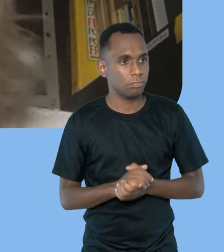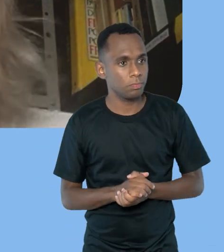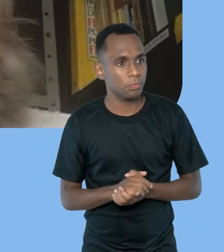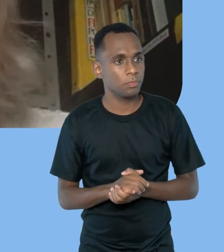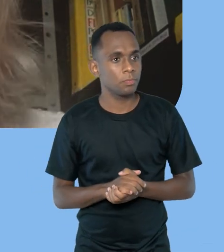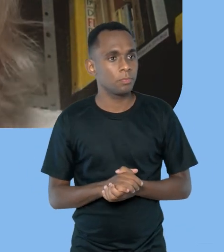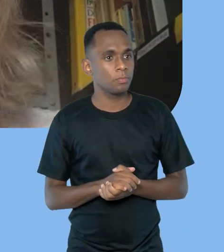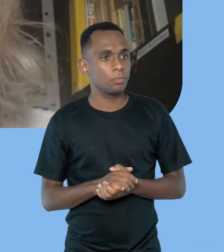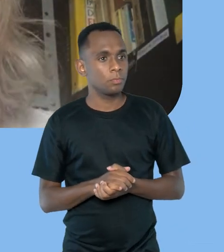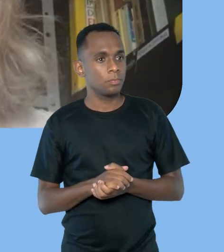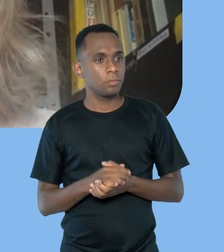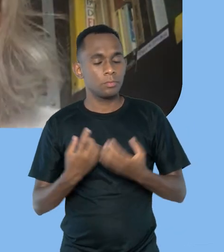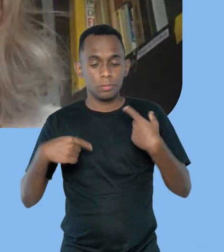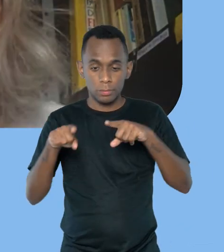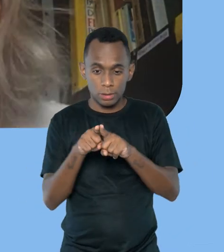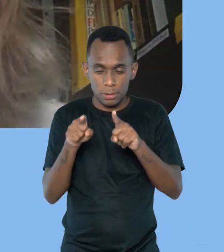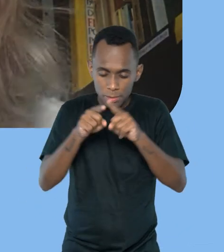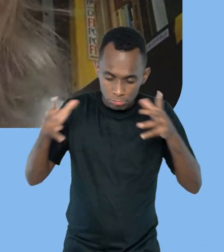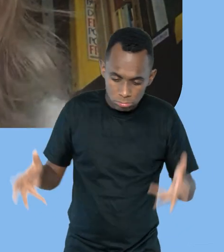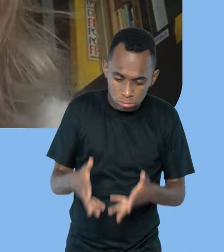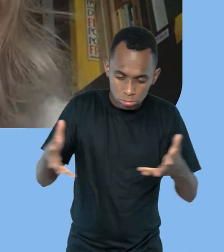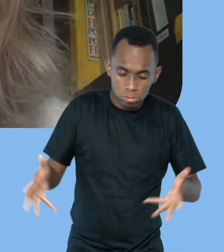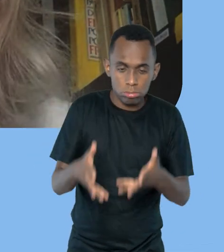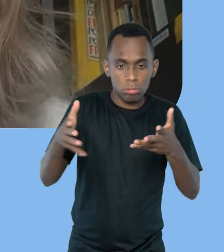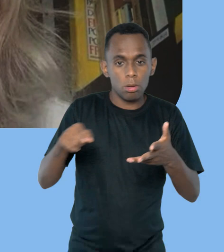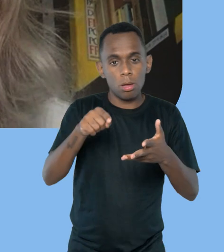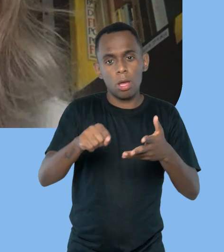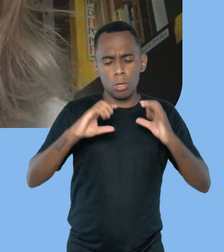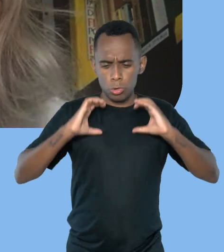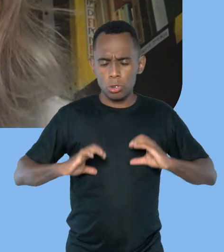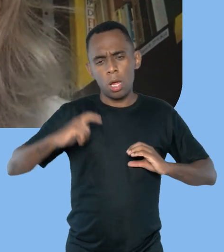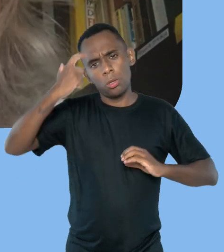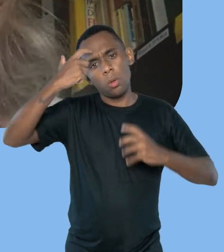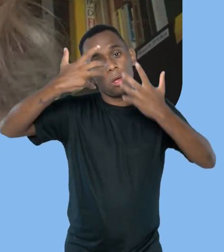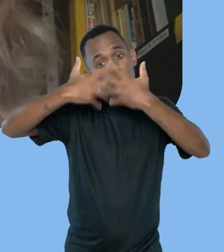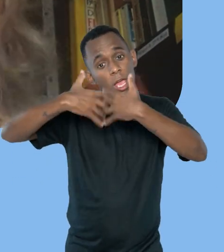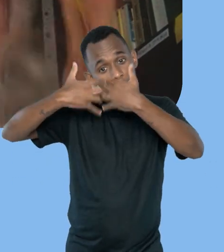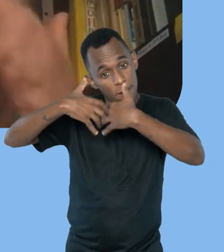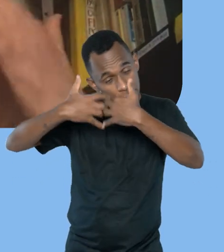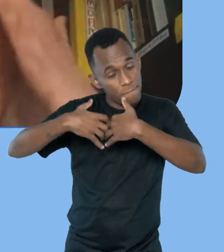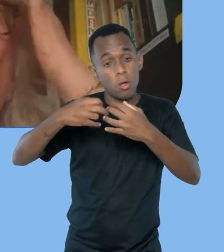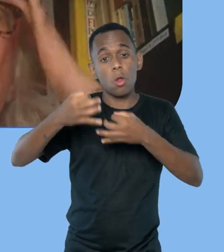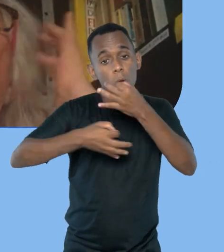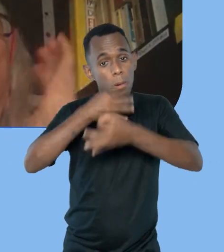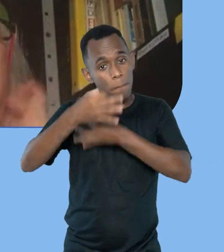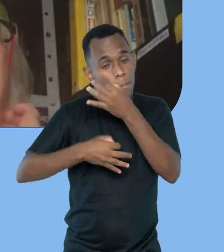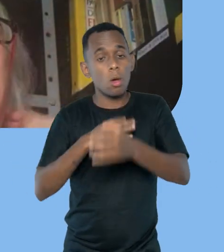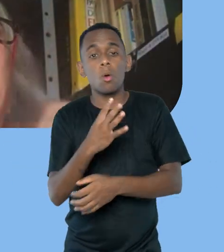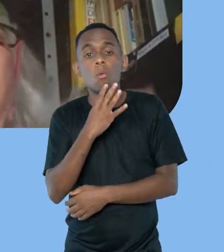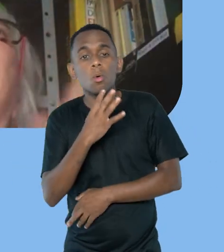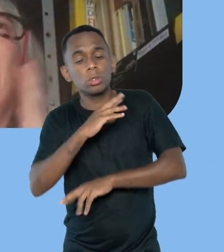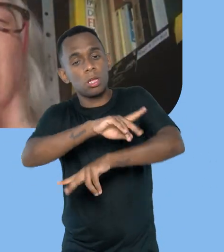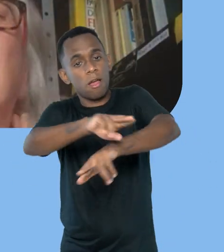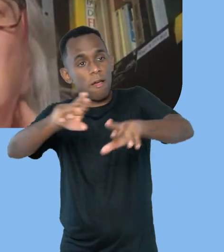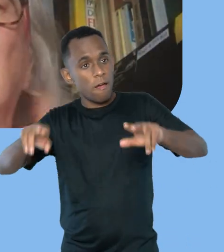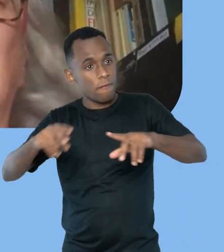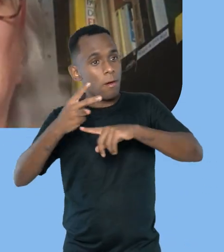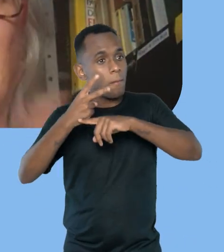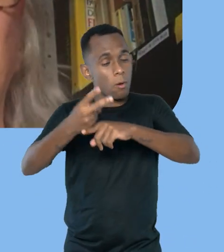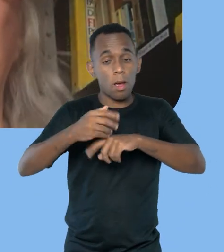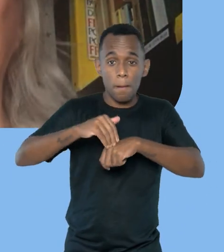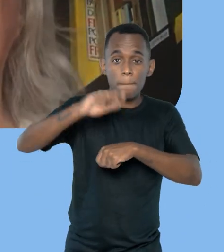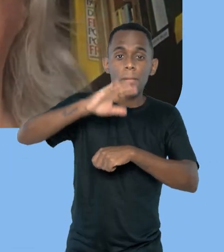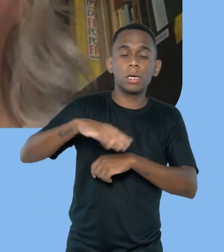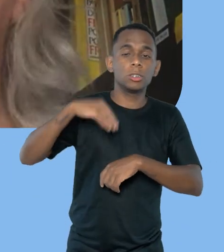E instiga também, né? Outra pessoa, esse aluno, a se tornar um cidadão crítico, né? A conhecer obras, um intelectual, a